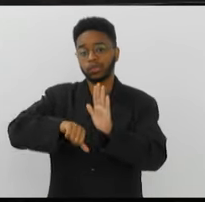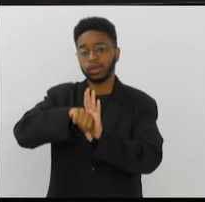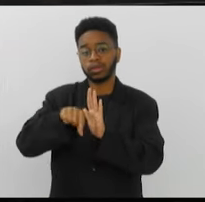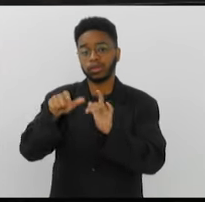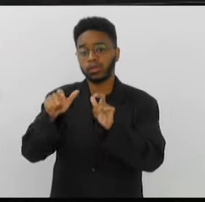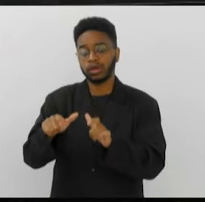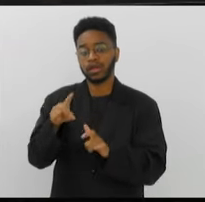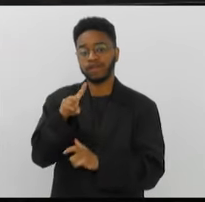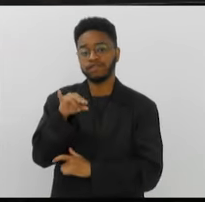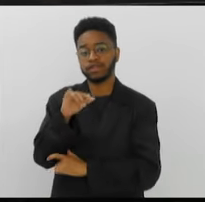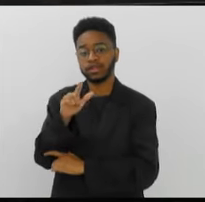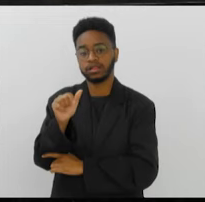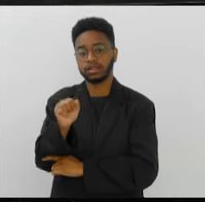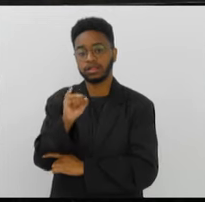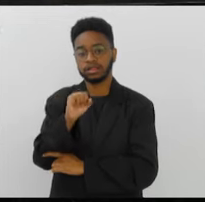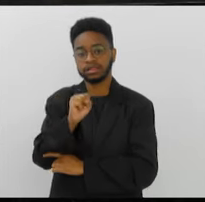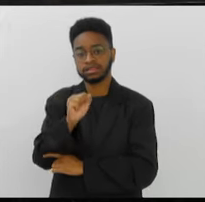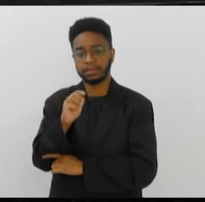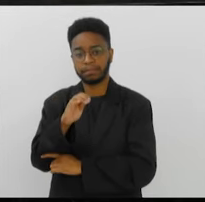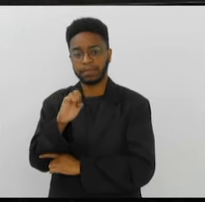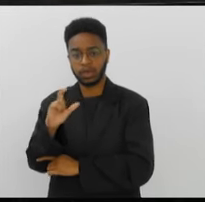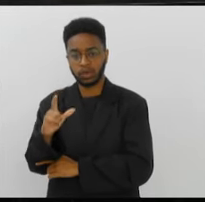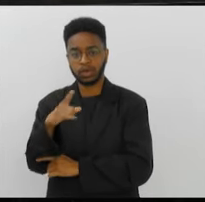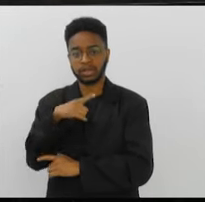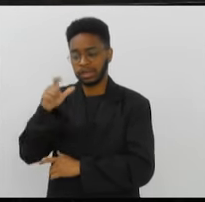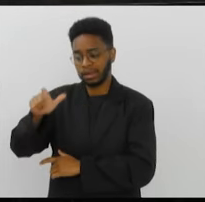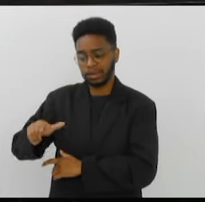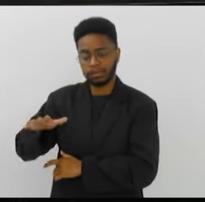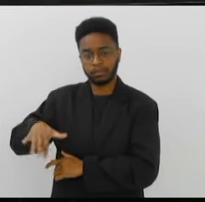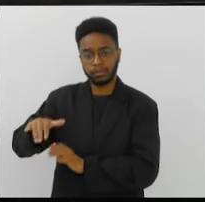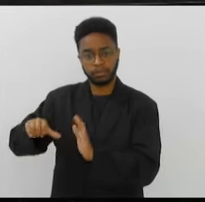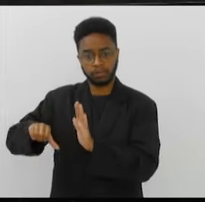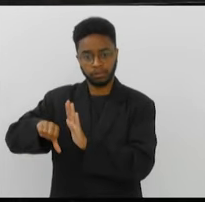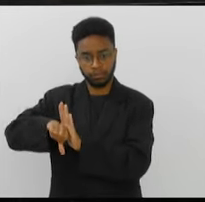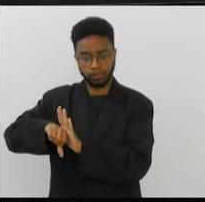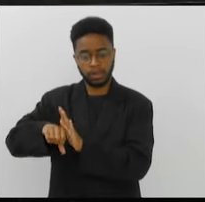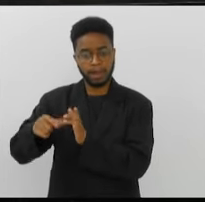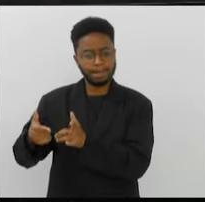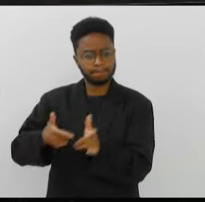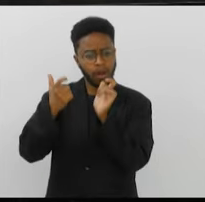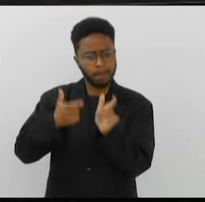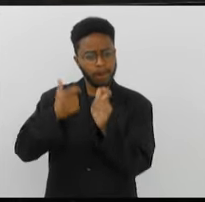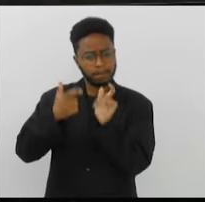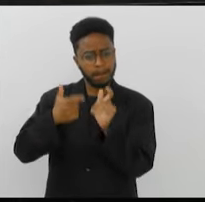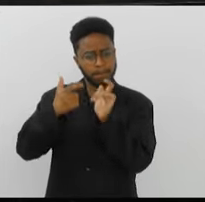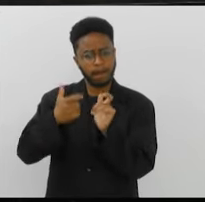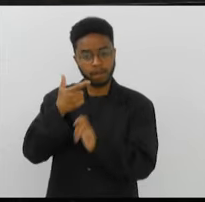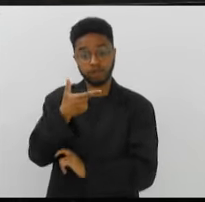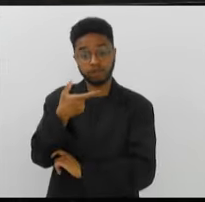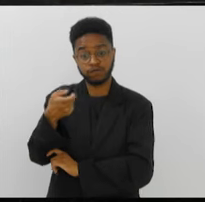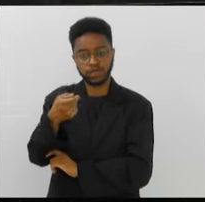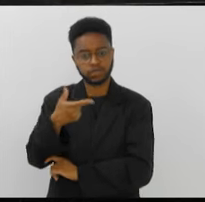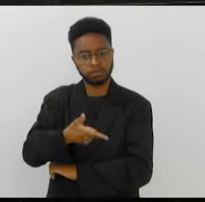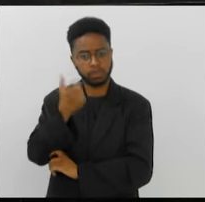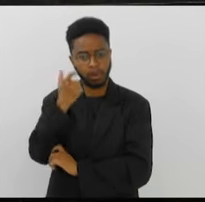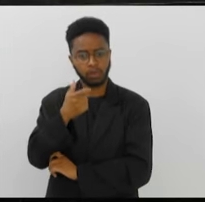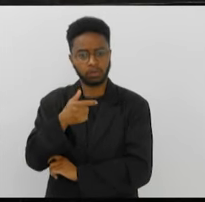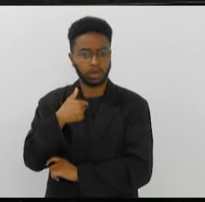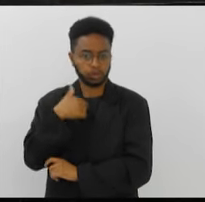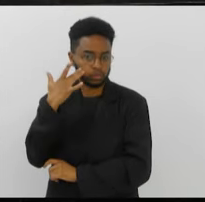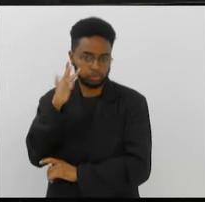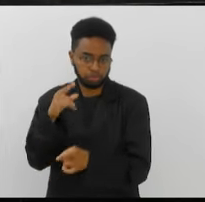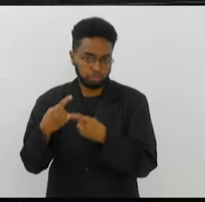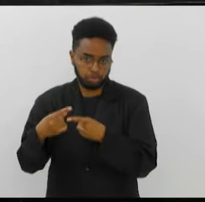onde os autores deram, se eu não me engano, 20 tiros lá num cidadão, não sei bem qual o